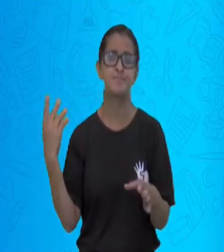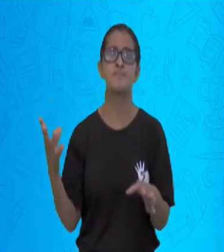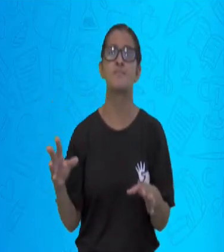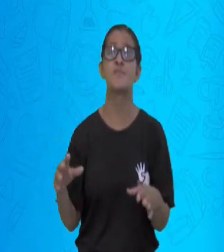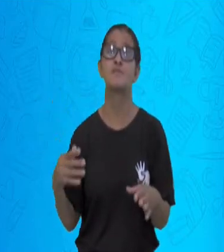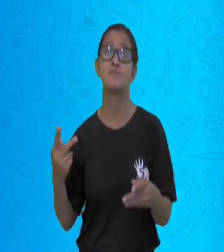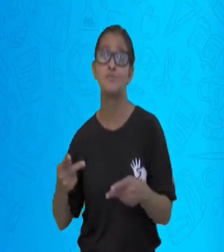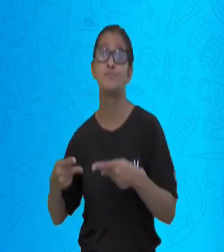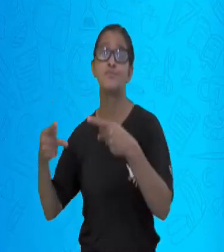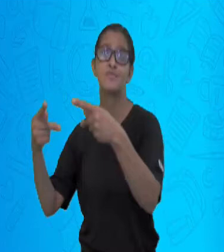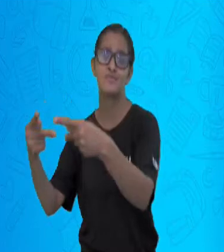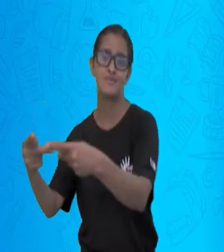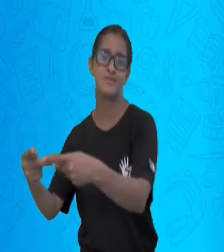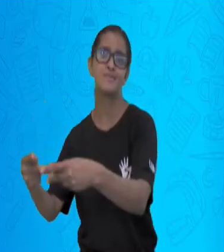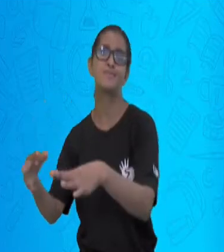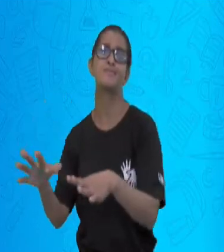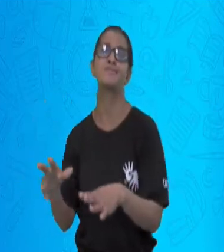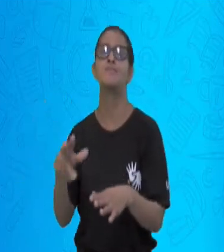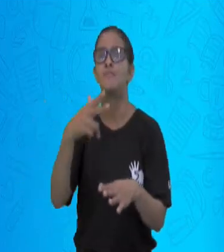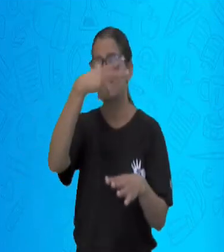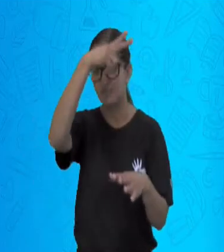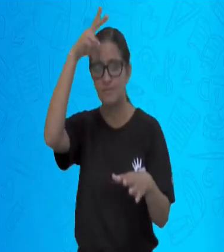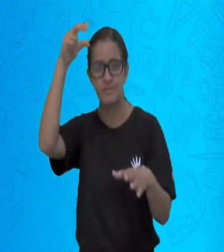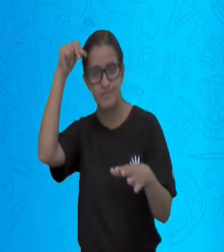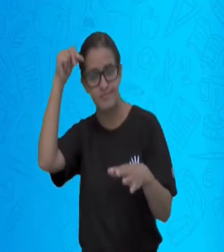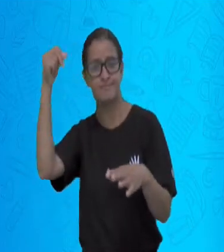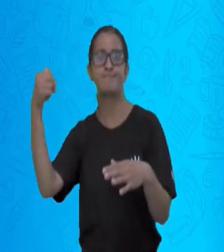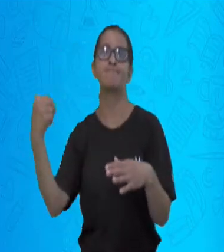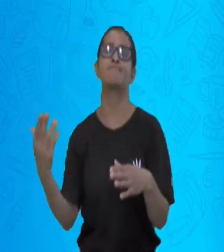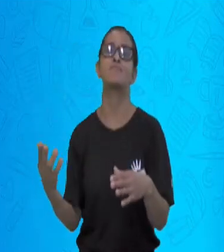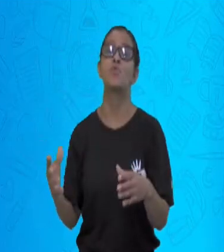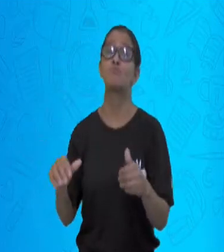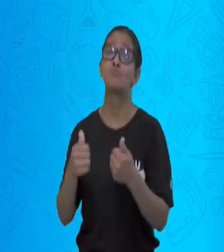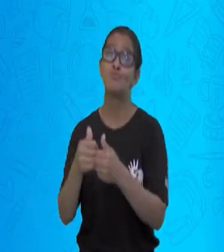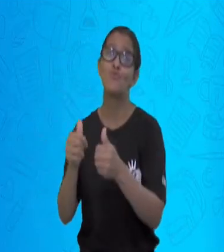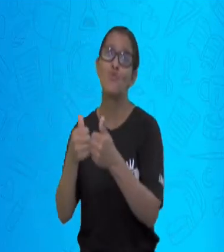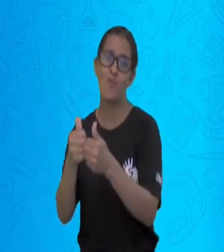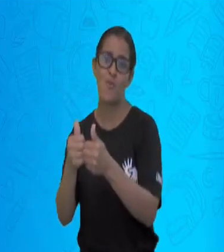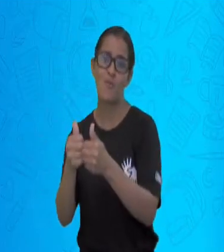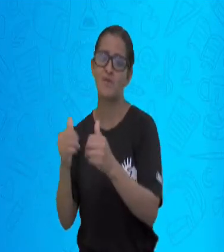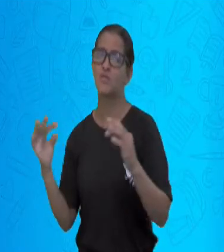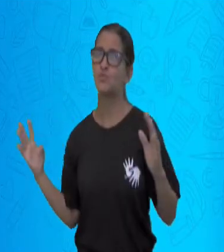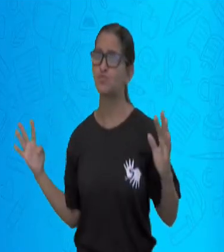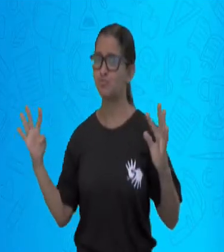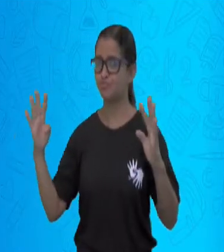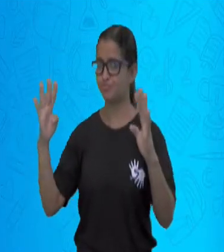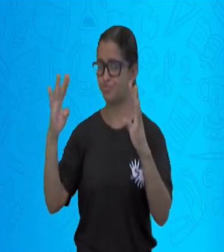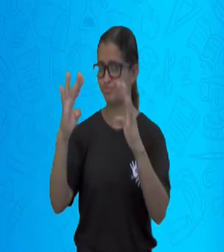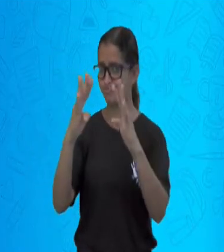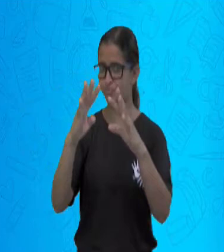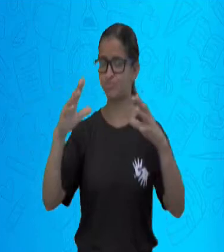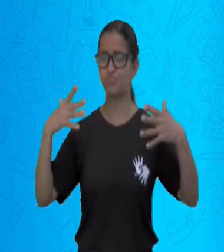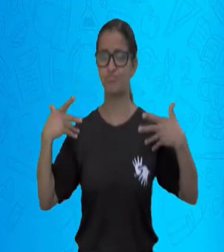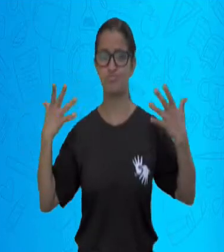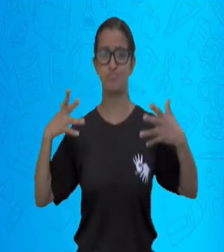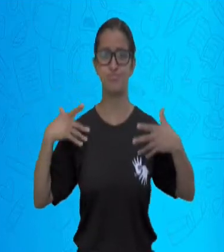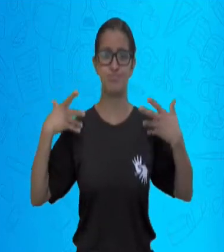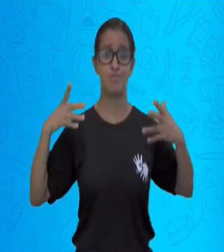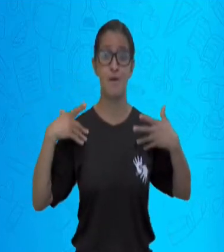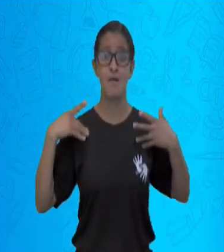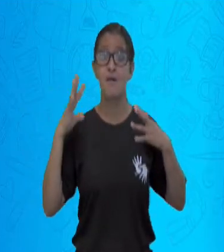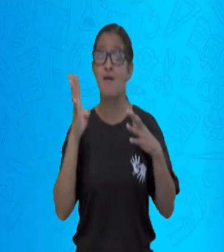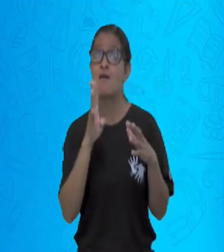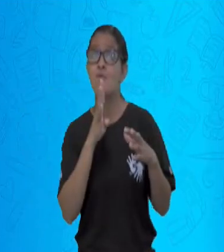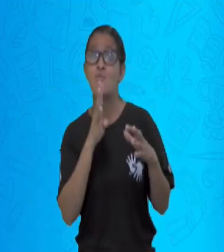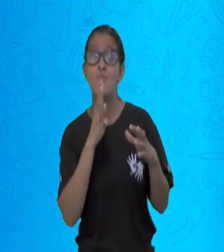com a SMED, a Prefeitura e a empresa MOB, onde nós fazíamos um passeio para conhecer os principais pontos turísticos